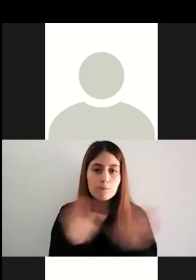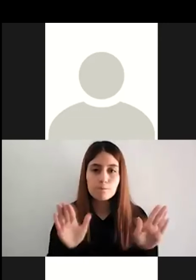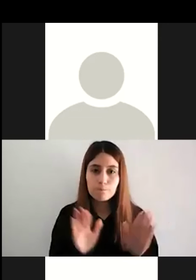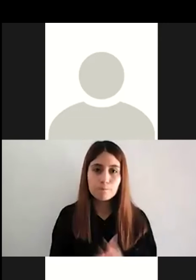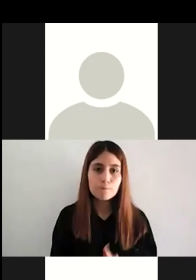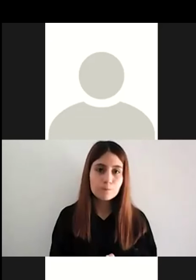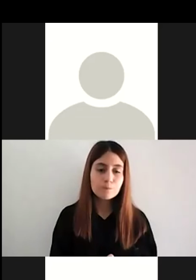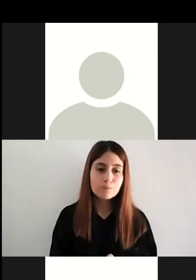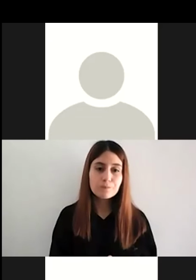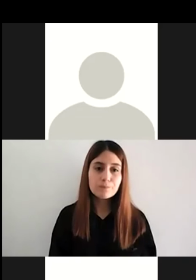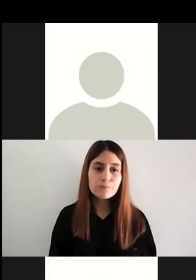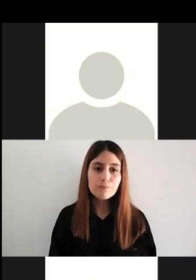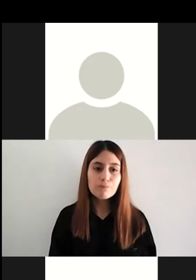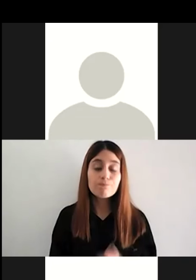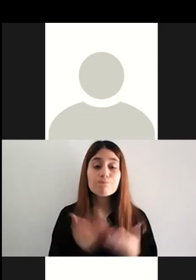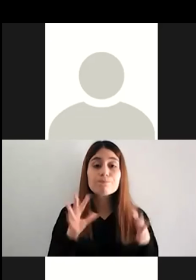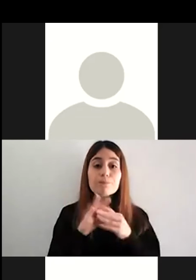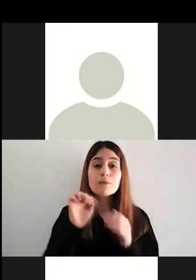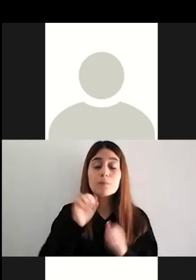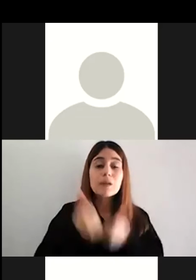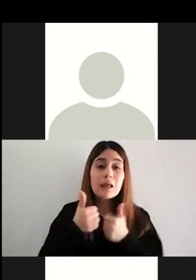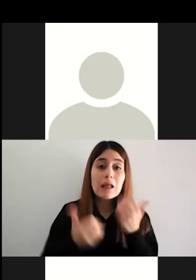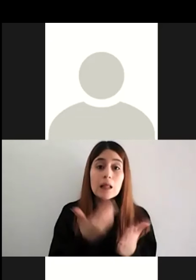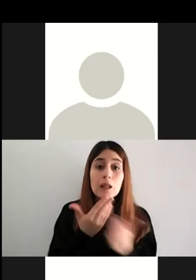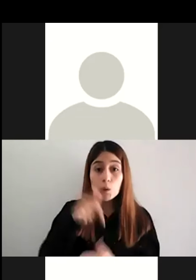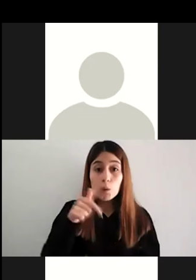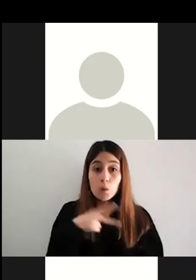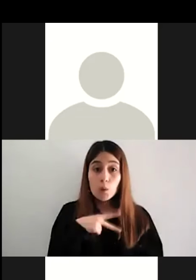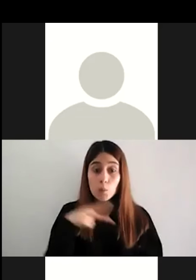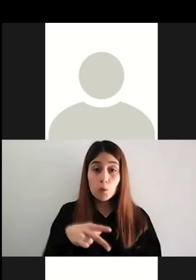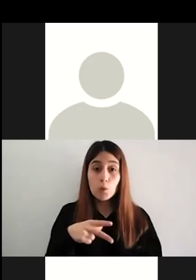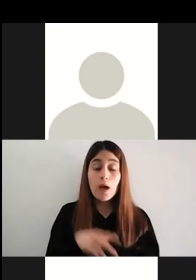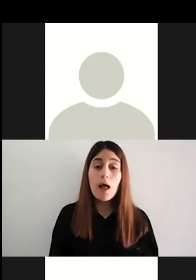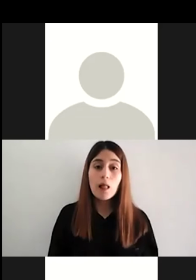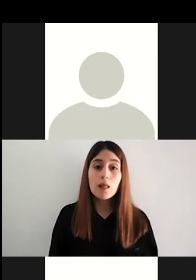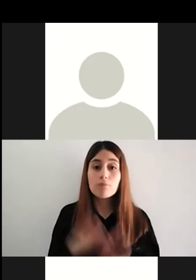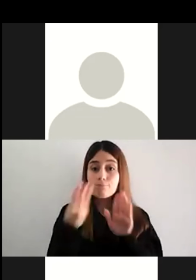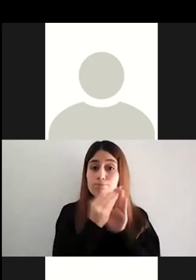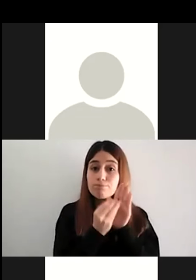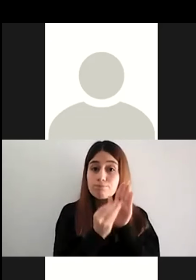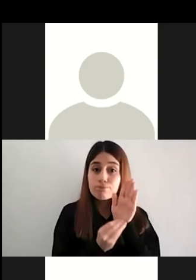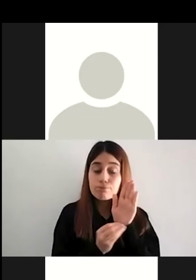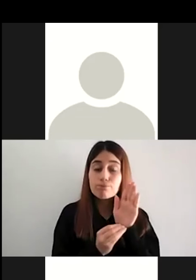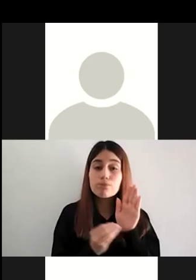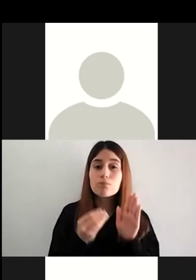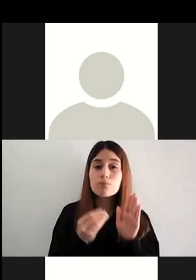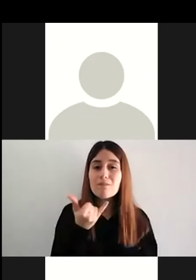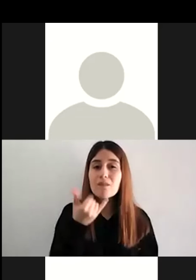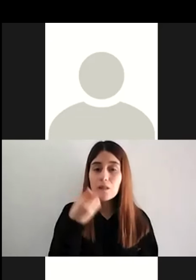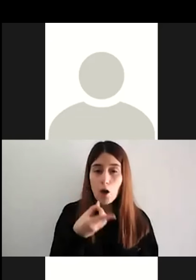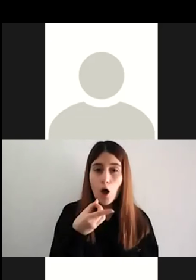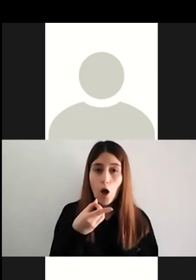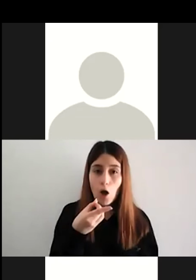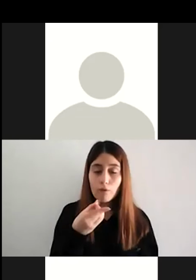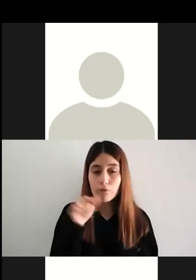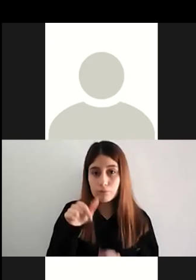que respeita às candidaturas nacionais, foram submetidas candidaturas por 29